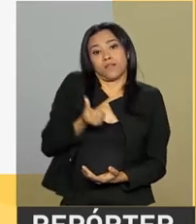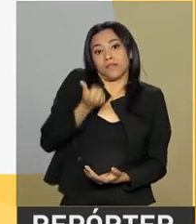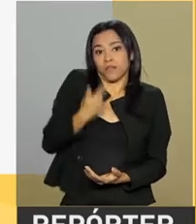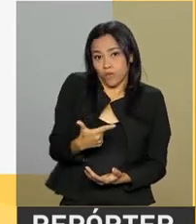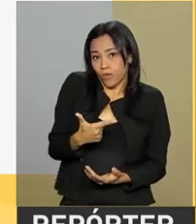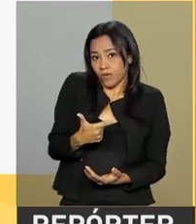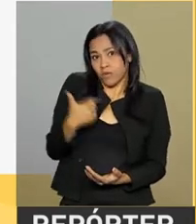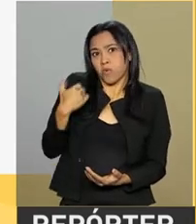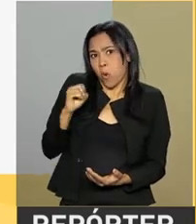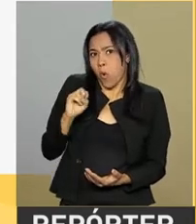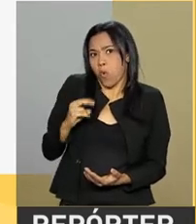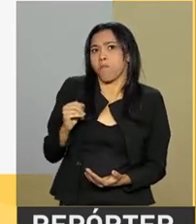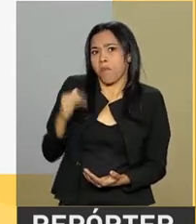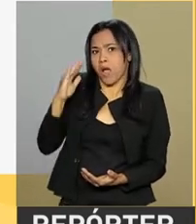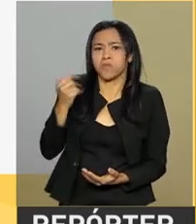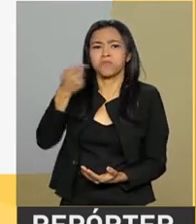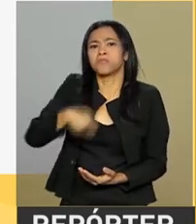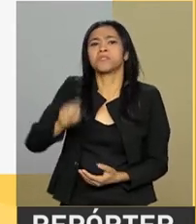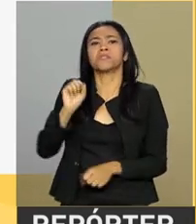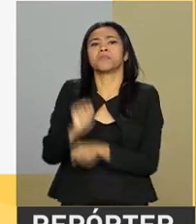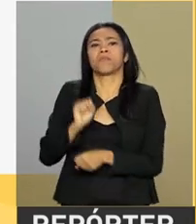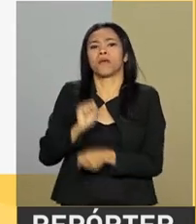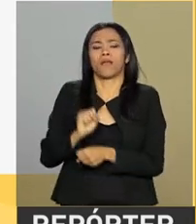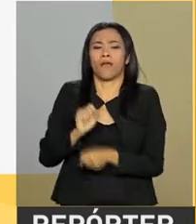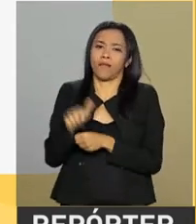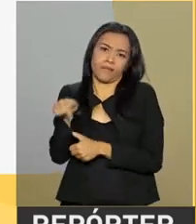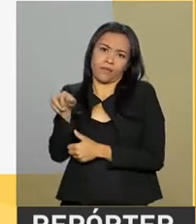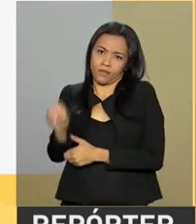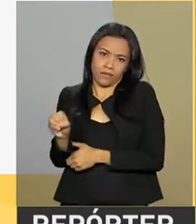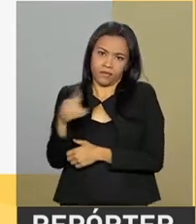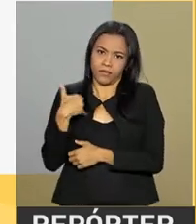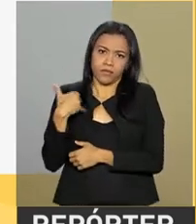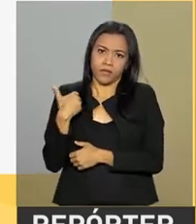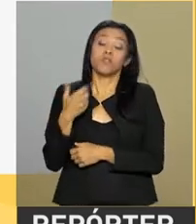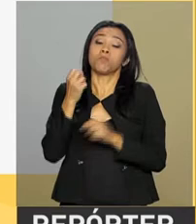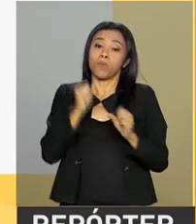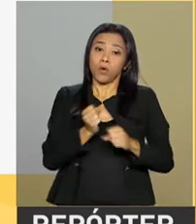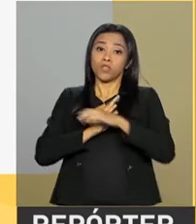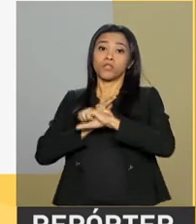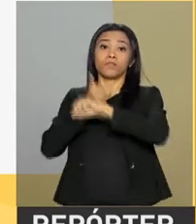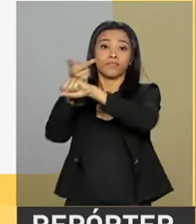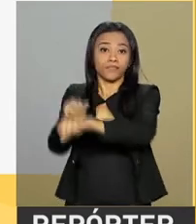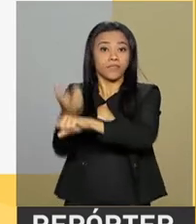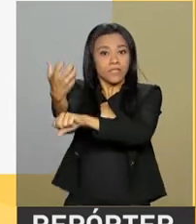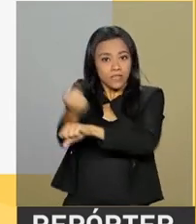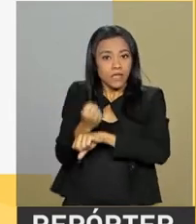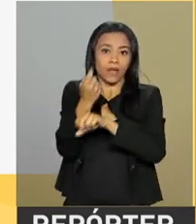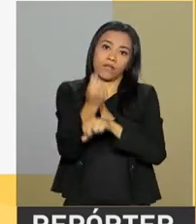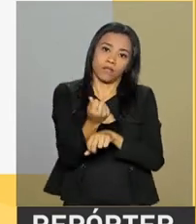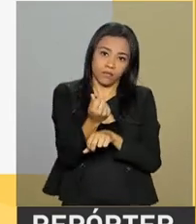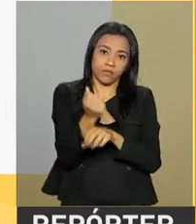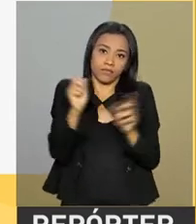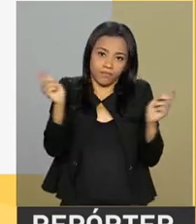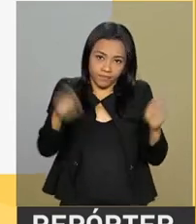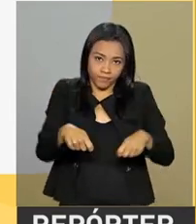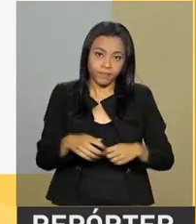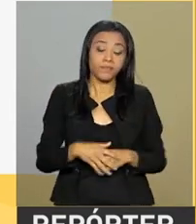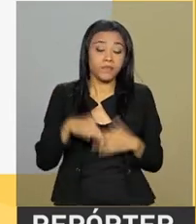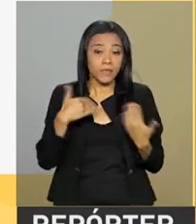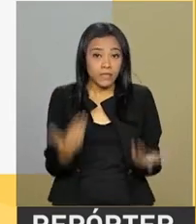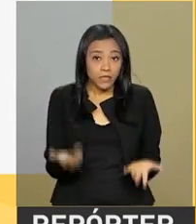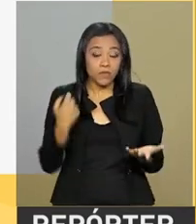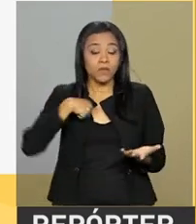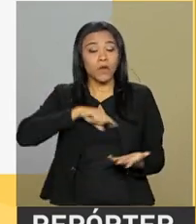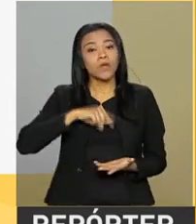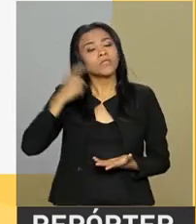formais não é também preciso esperar os 70 anos pode sacar esses valores portanto nós estamos imaginando